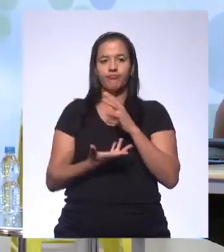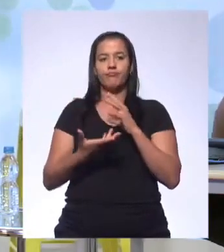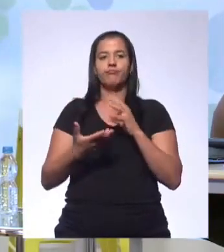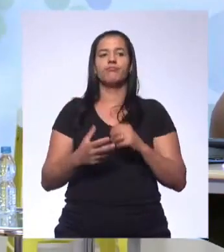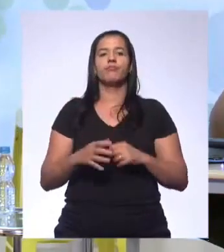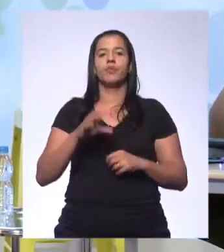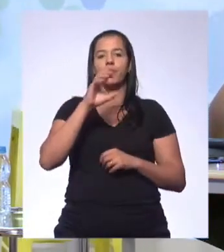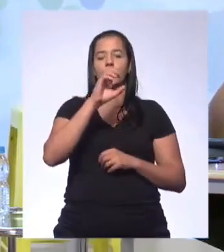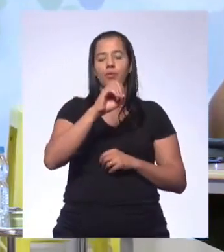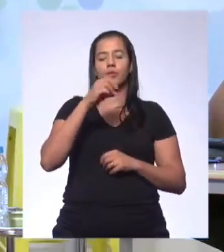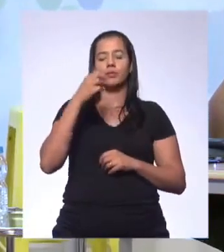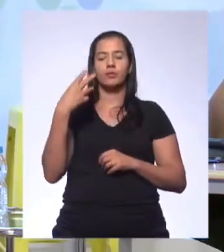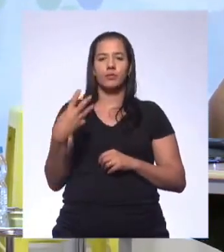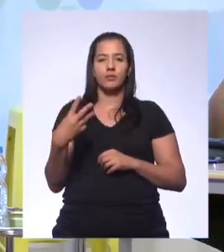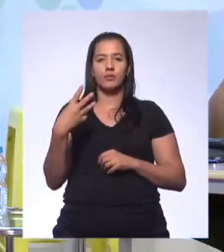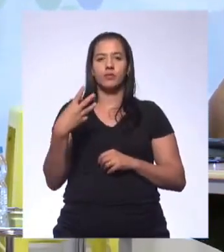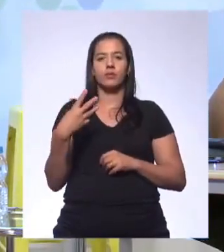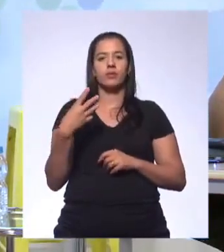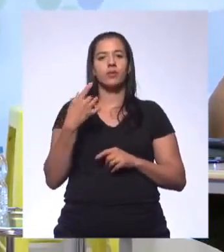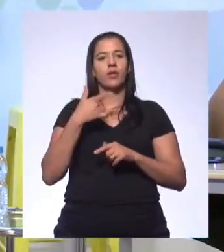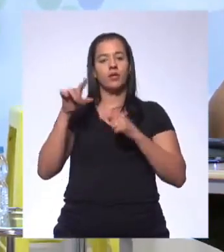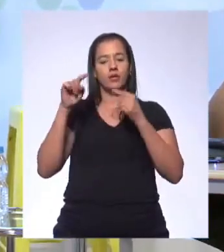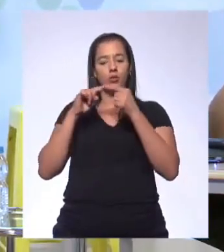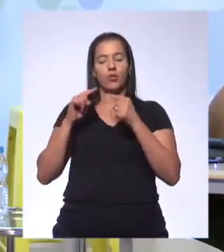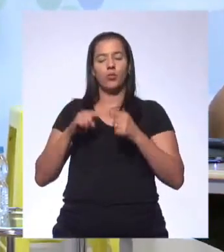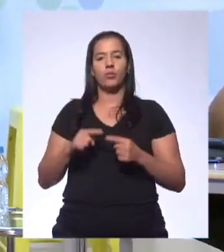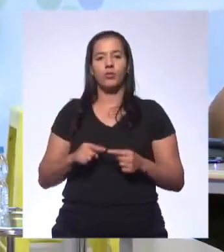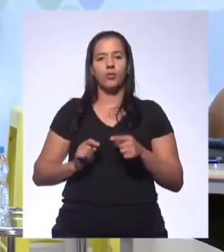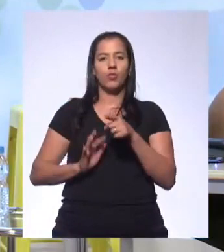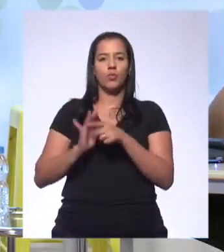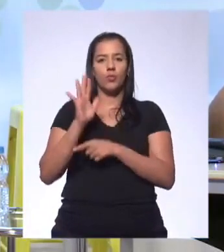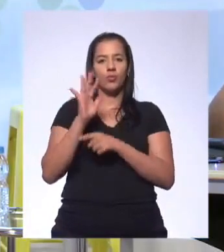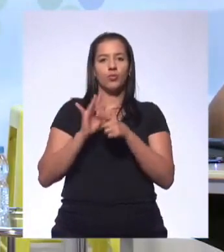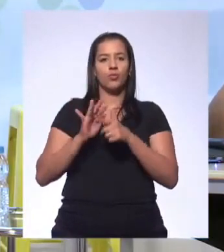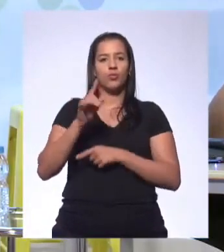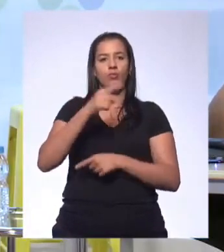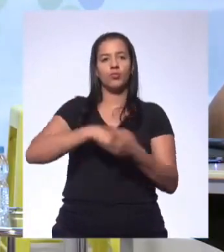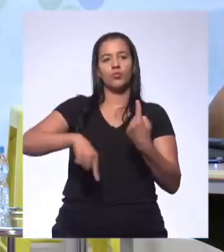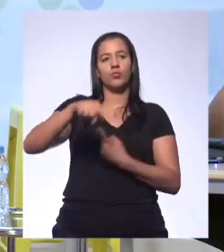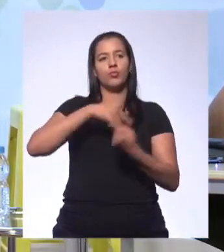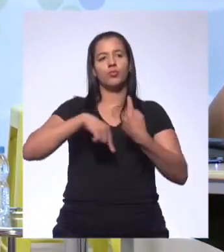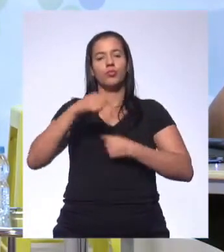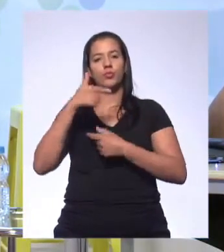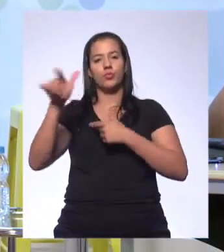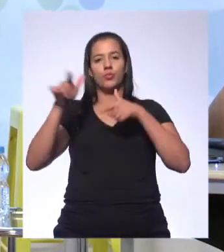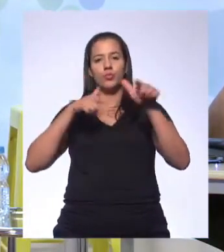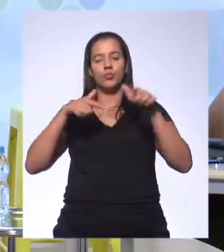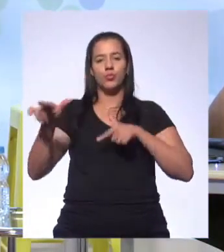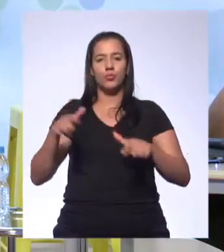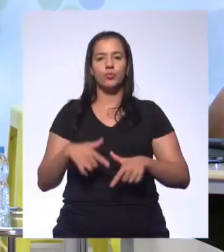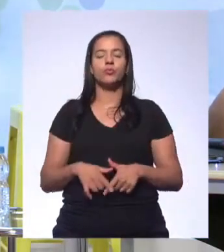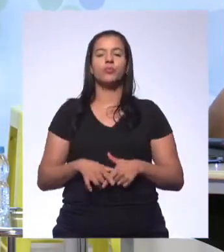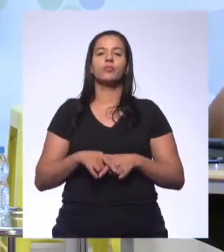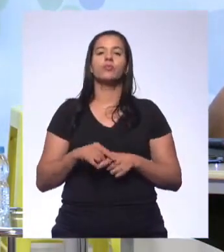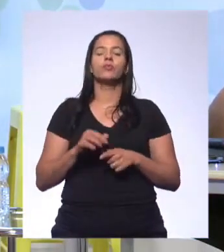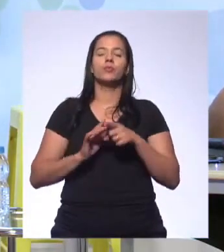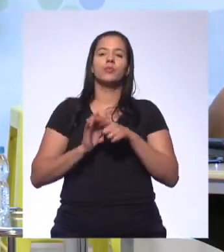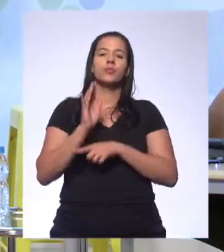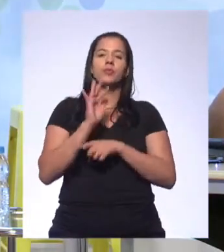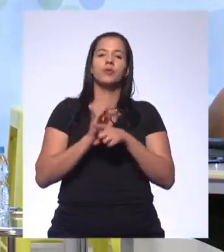O O3 ele se combina com outros gases, certo? Formando outros gases e assim